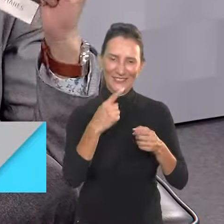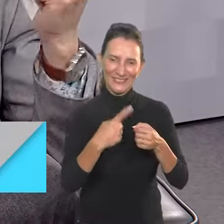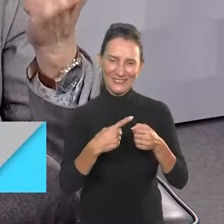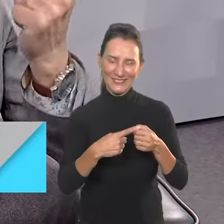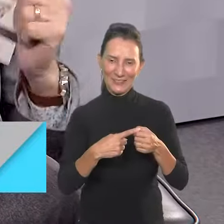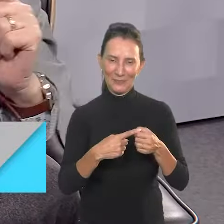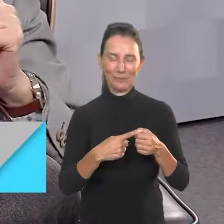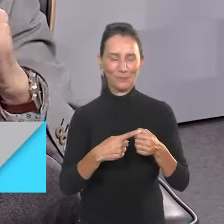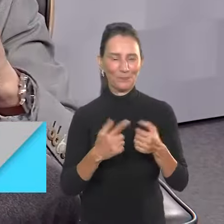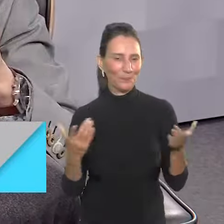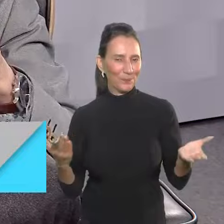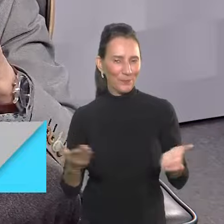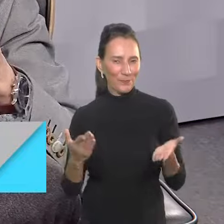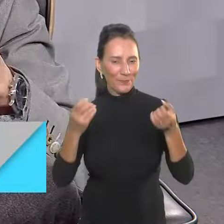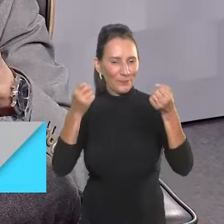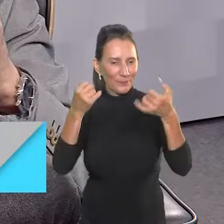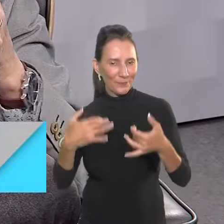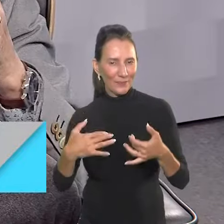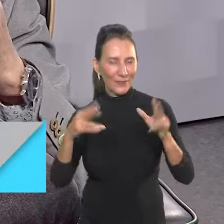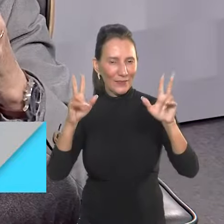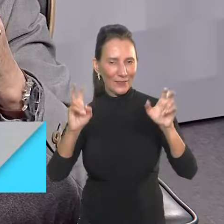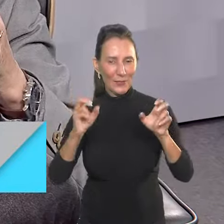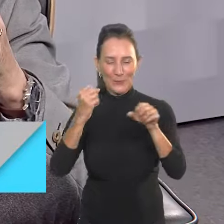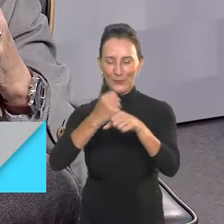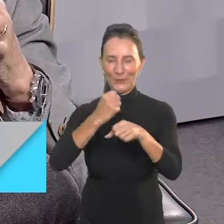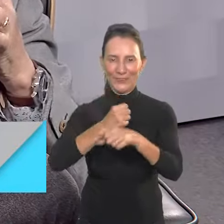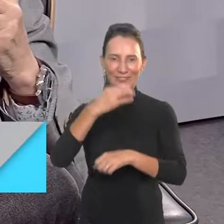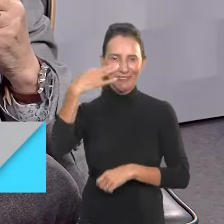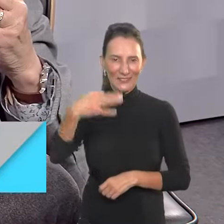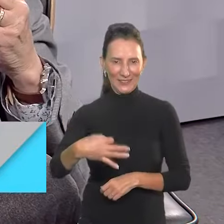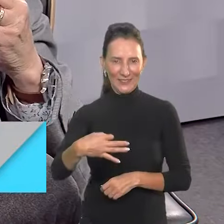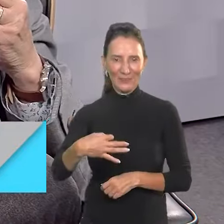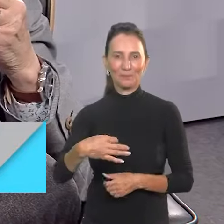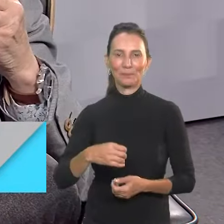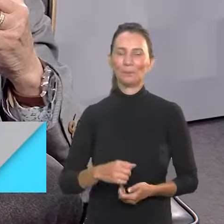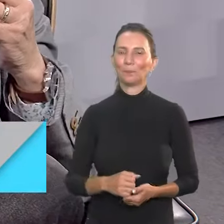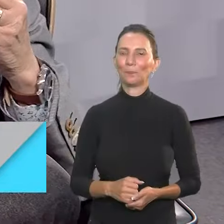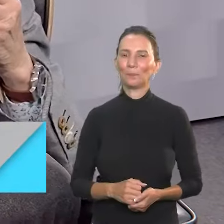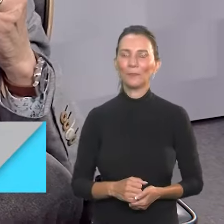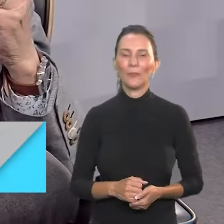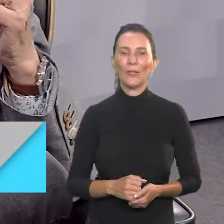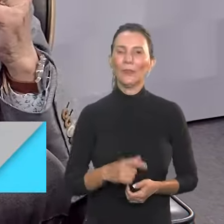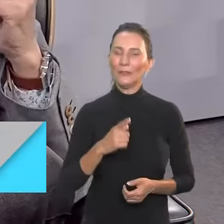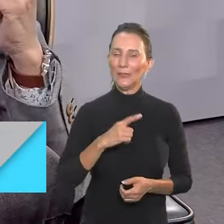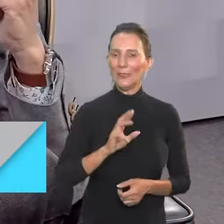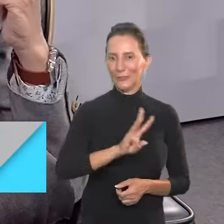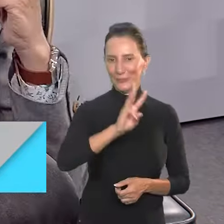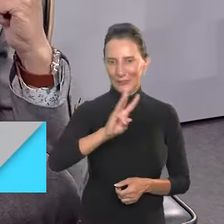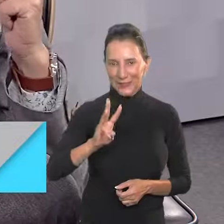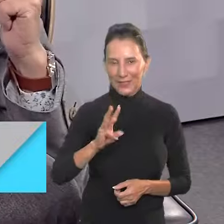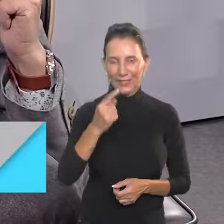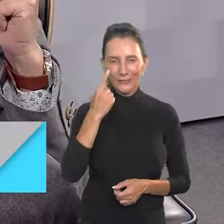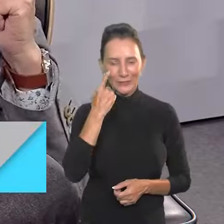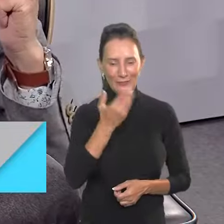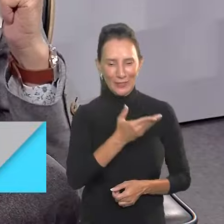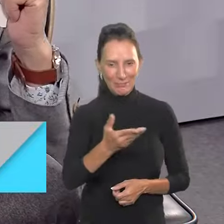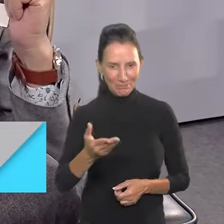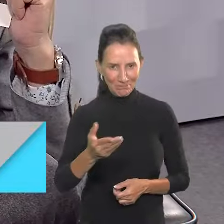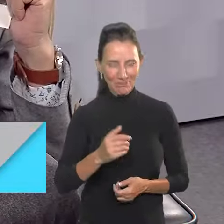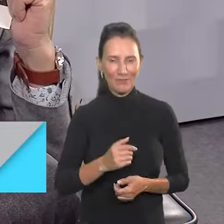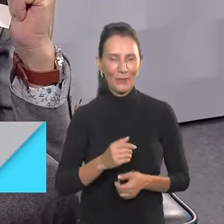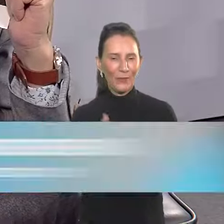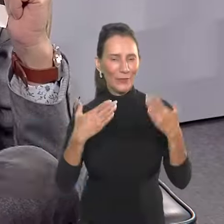bom? Hoje eu vou falar sobre construindo certo. Antes, o site do conselho está aí, você pode falar com o pastor